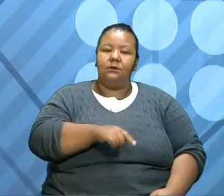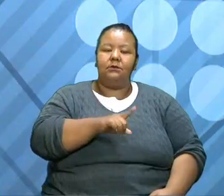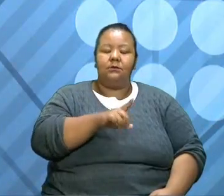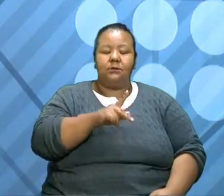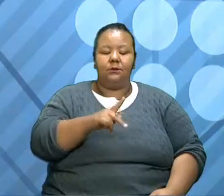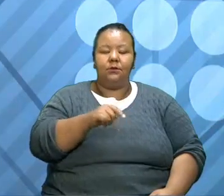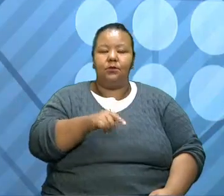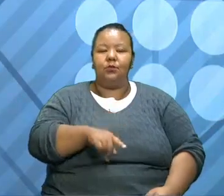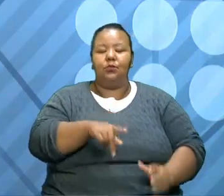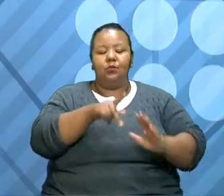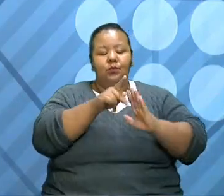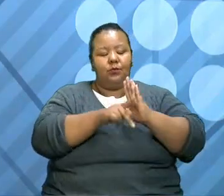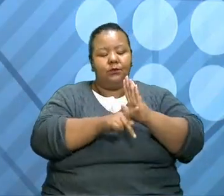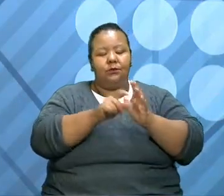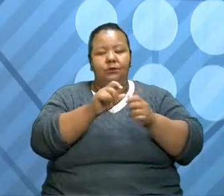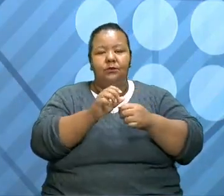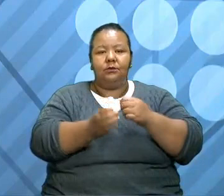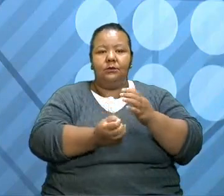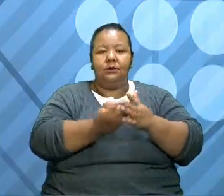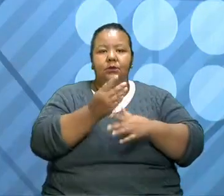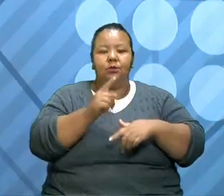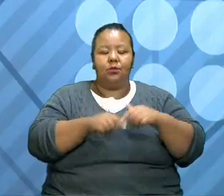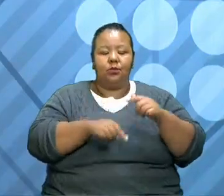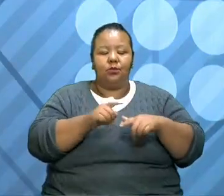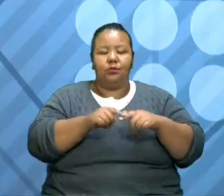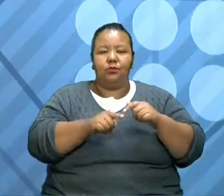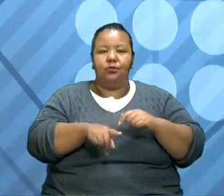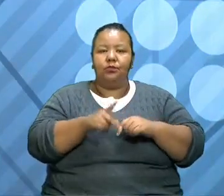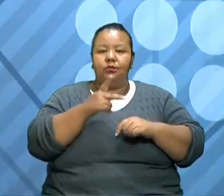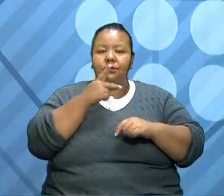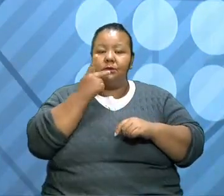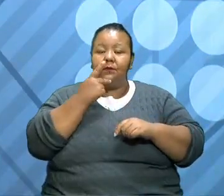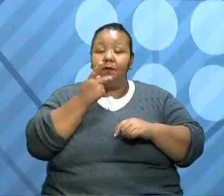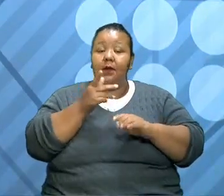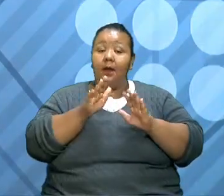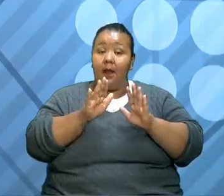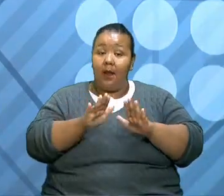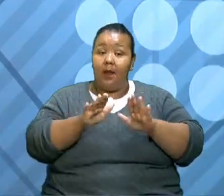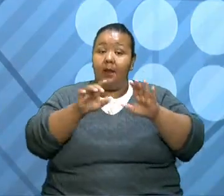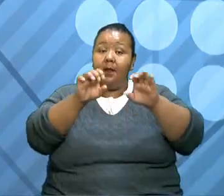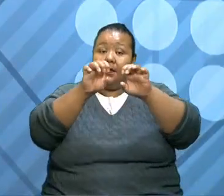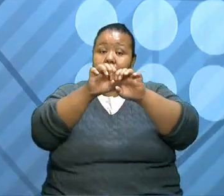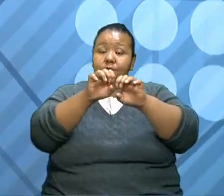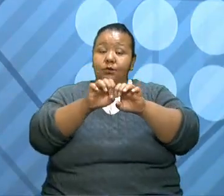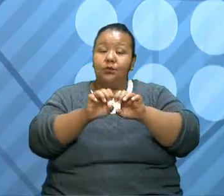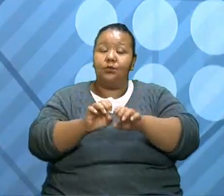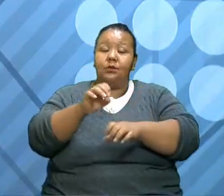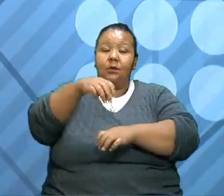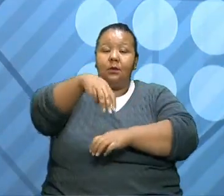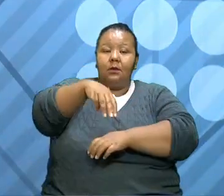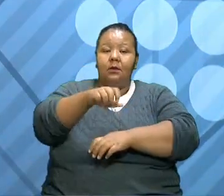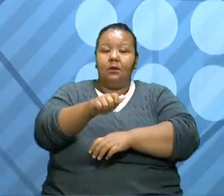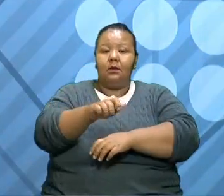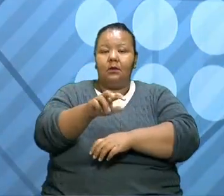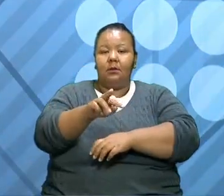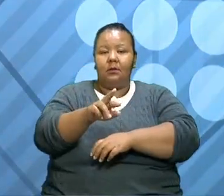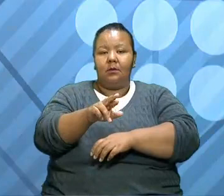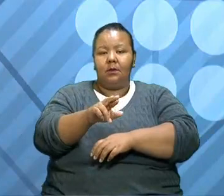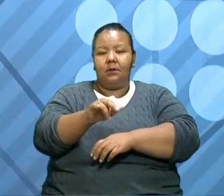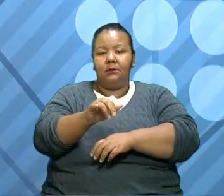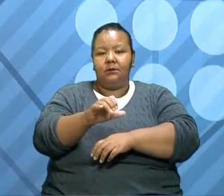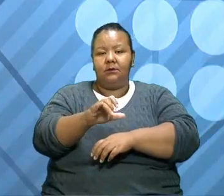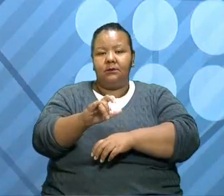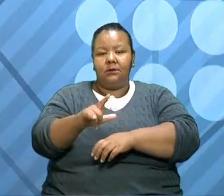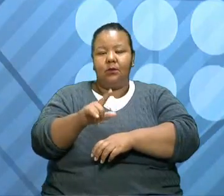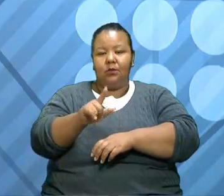de produto. Então, por isso que eles falam assim, olha, é mais uma estrutura matricial, é uma estrutura mista que está